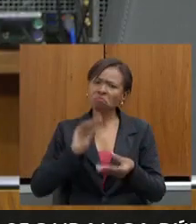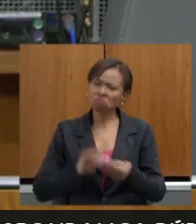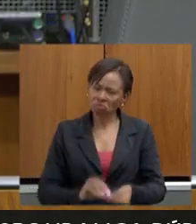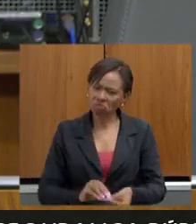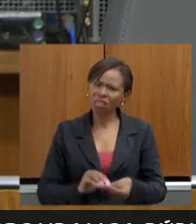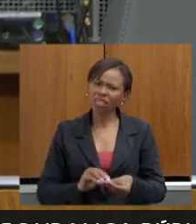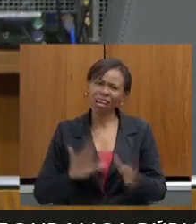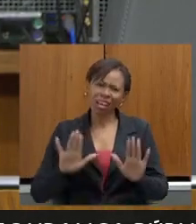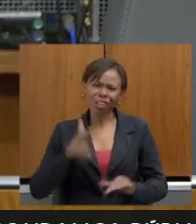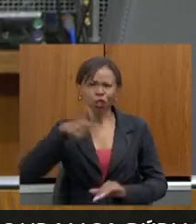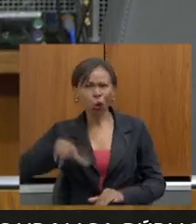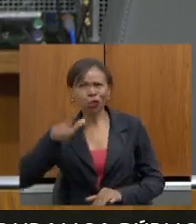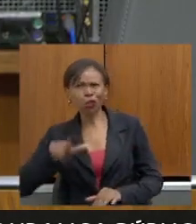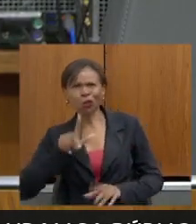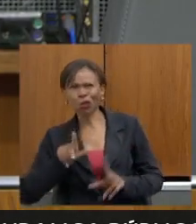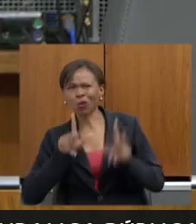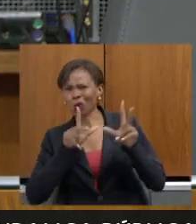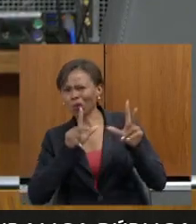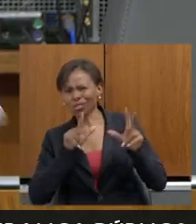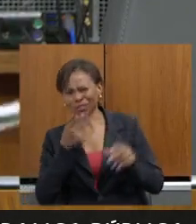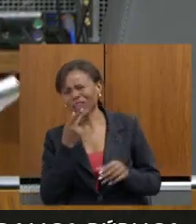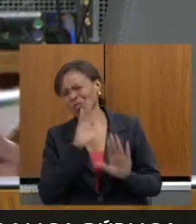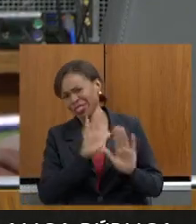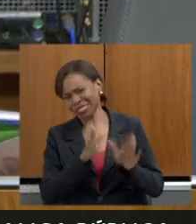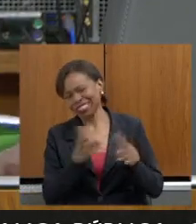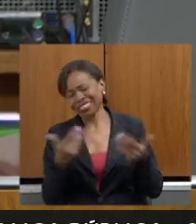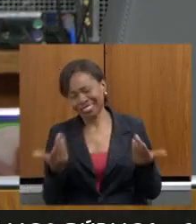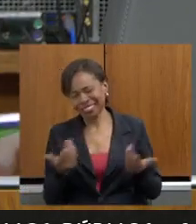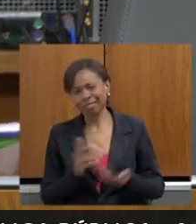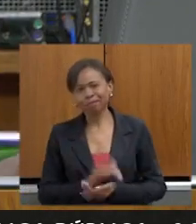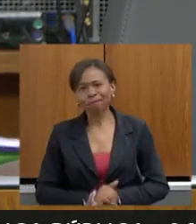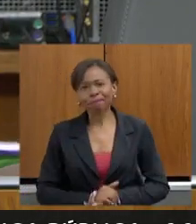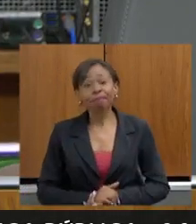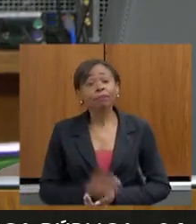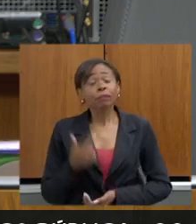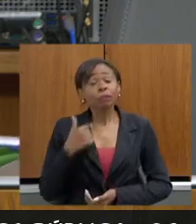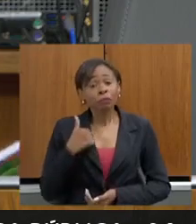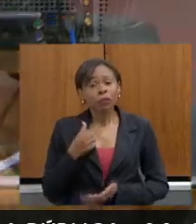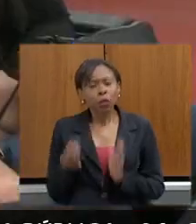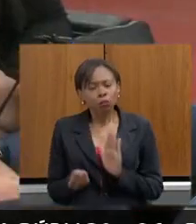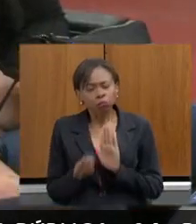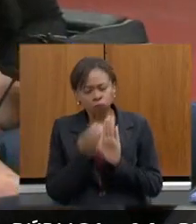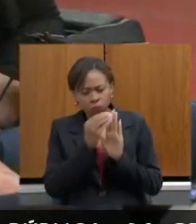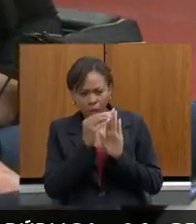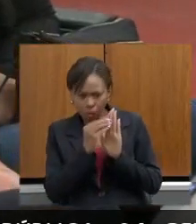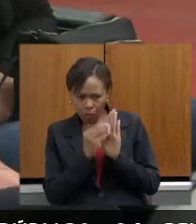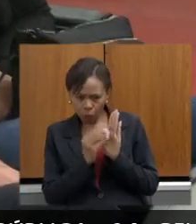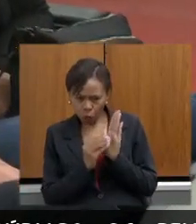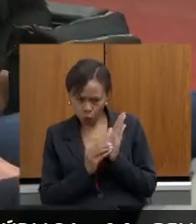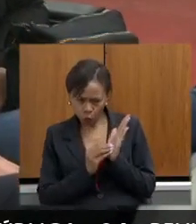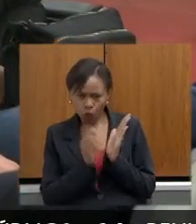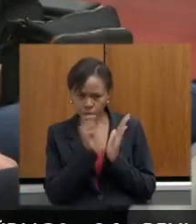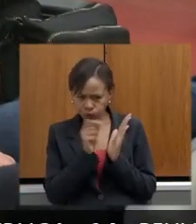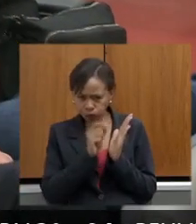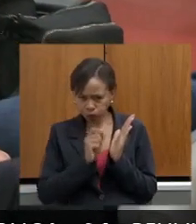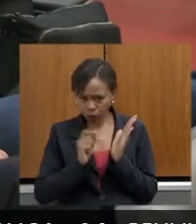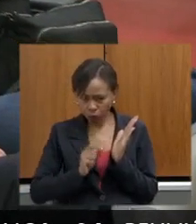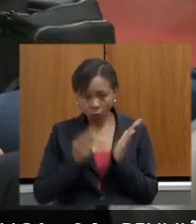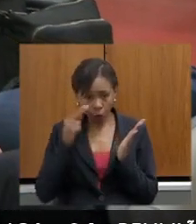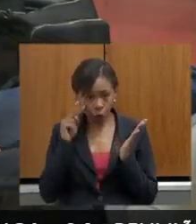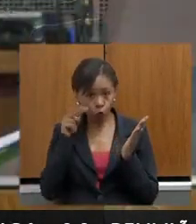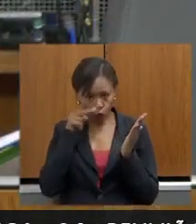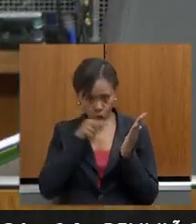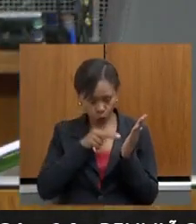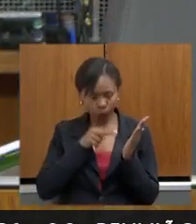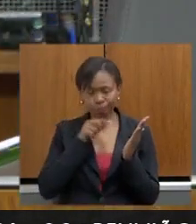repetindo o que já foi dito eu eu fiz algumas anotações eu prefiro focar nas